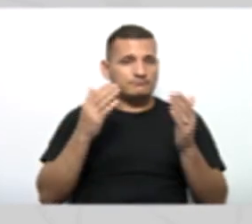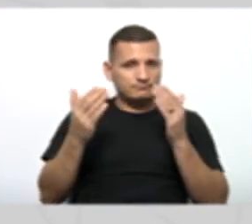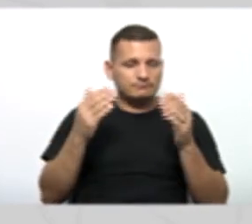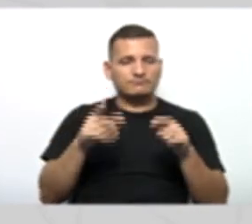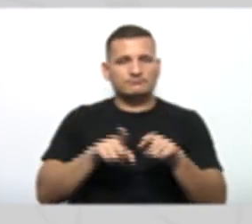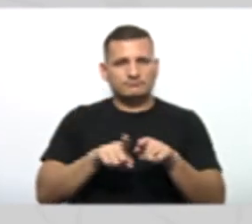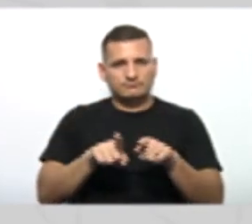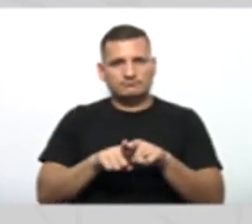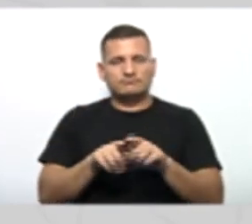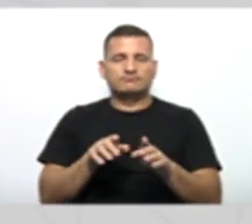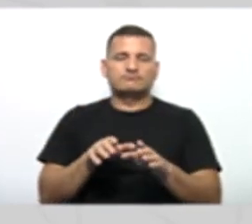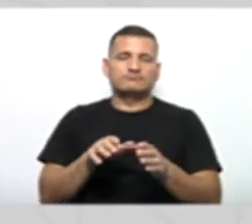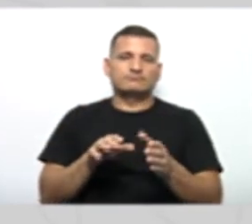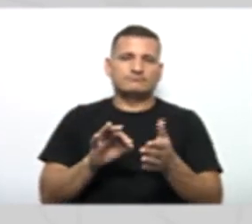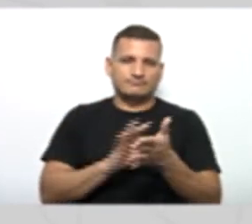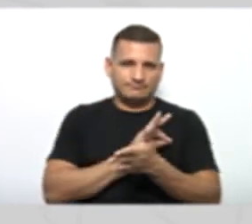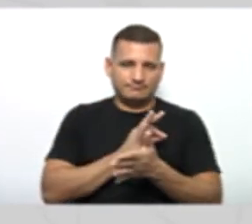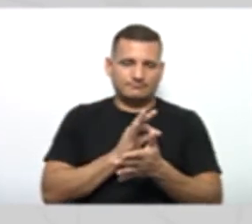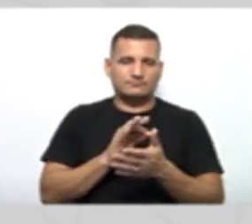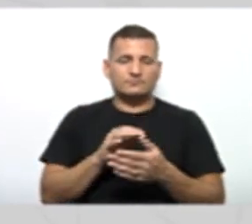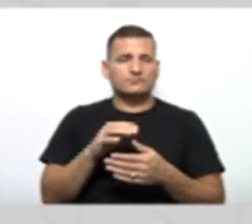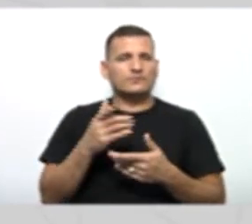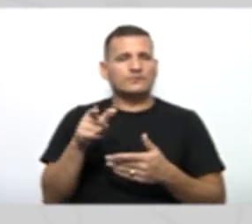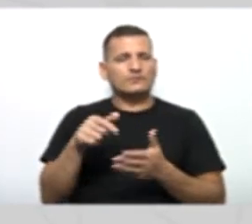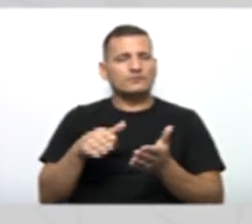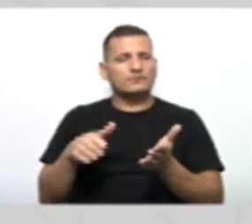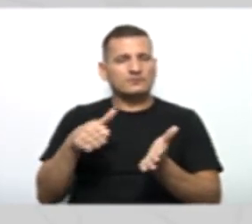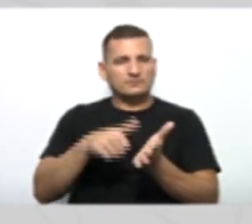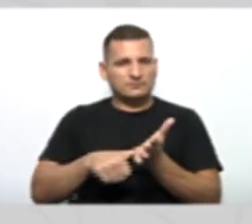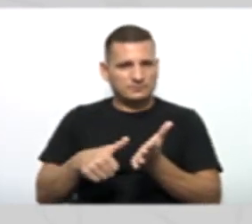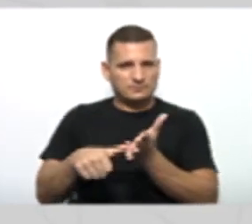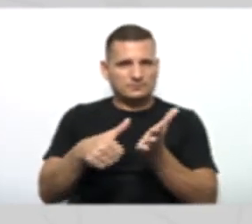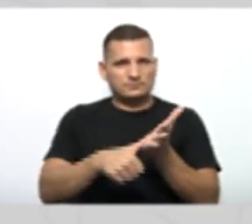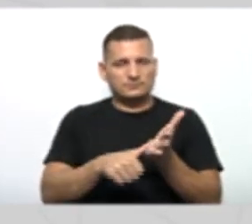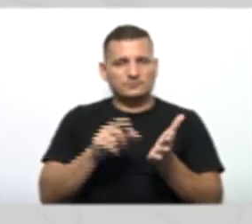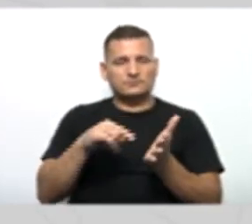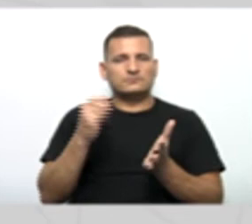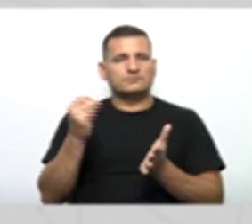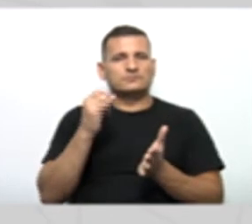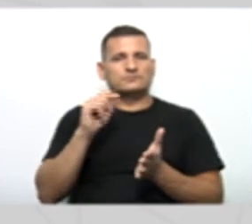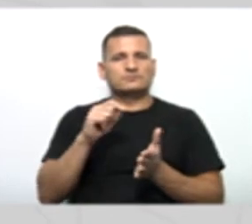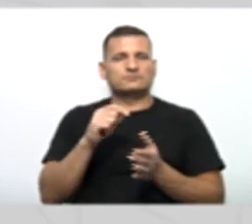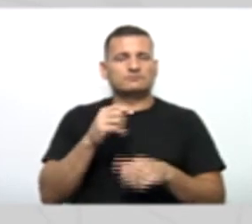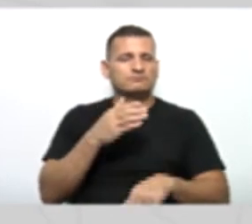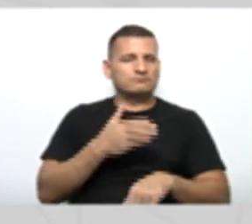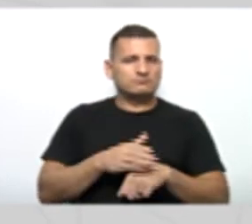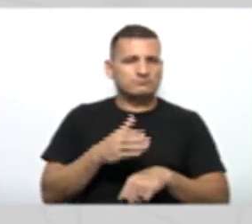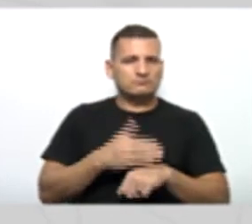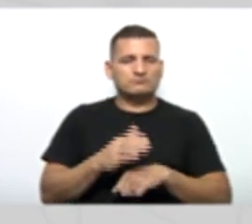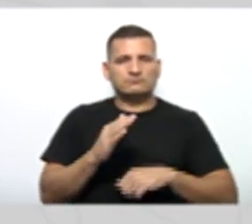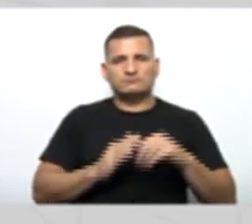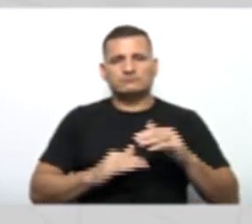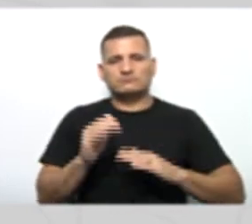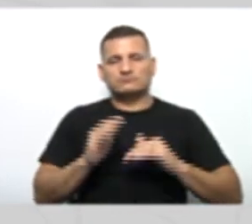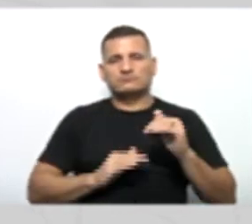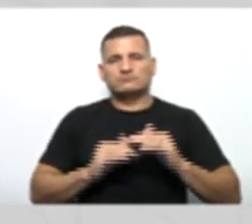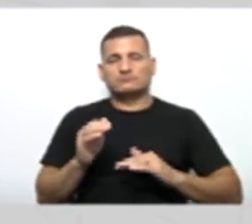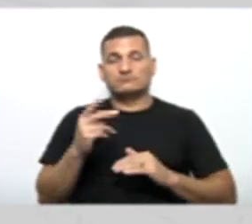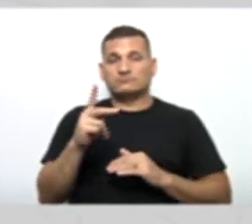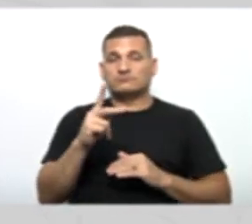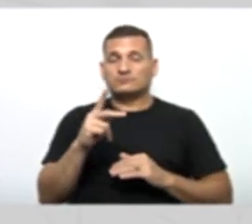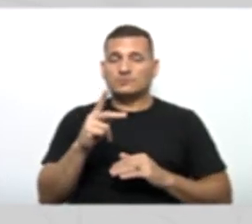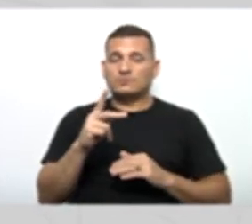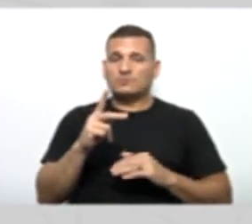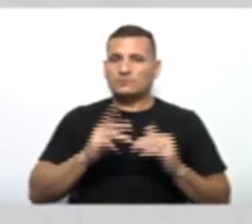de psicologia então essas filiações elas são importantes para a o exercício profissional para que a sua profissão seja